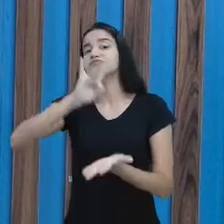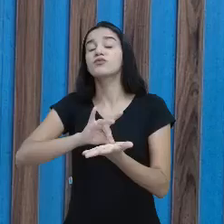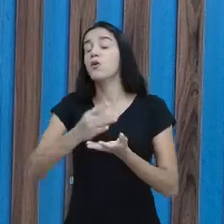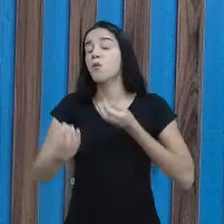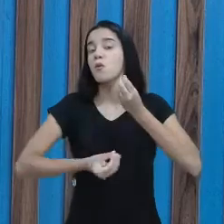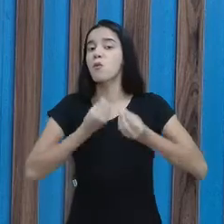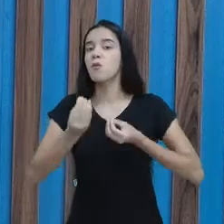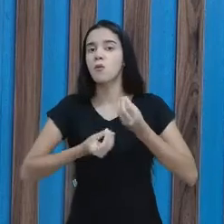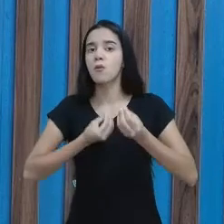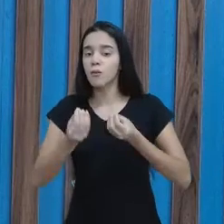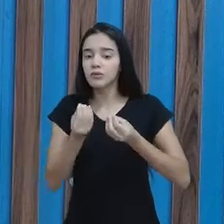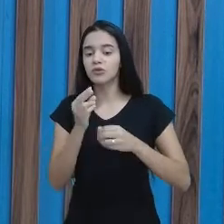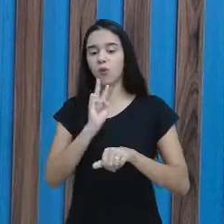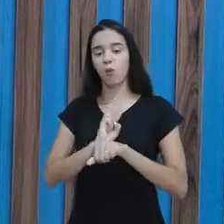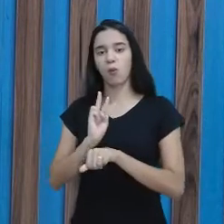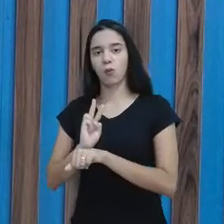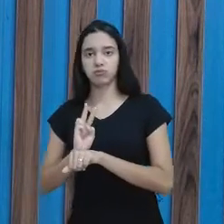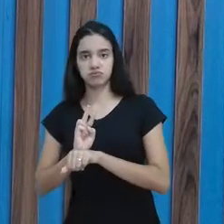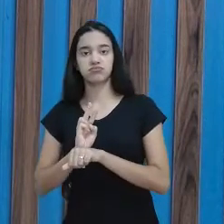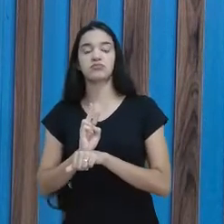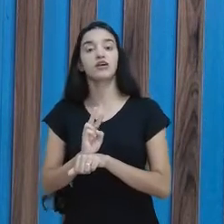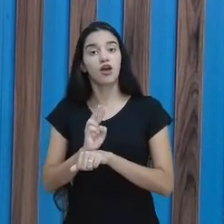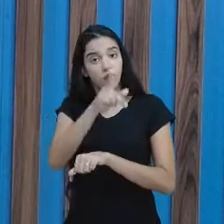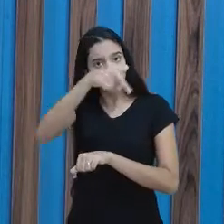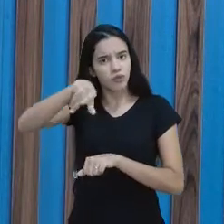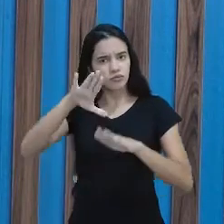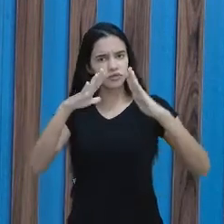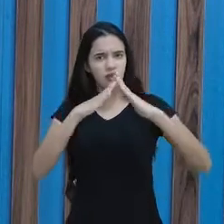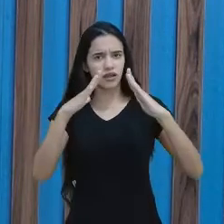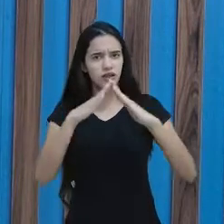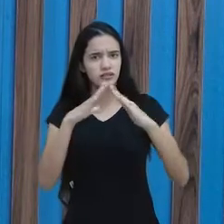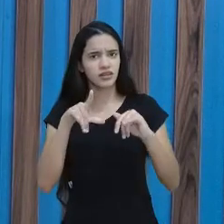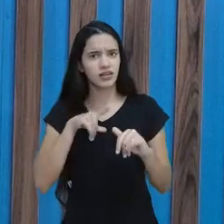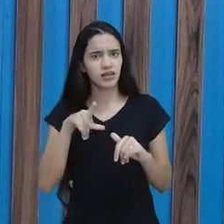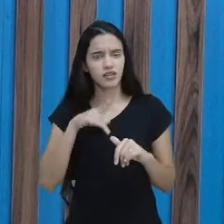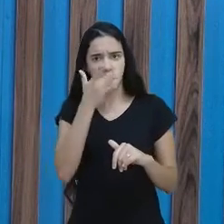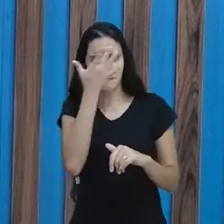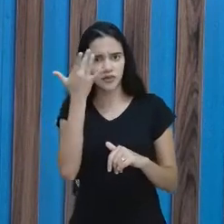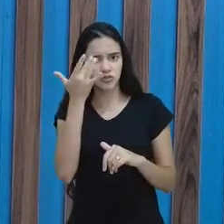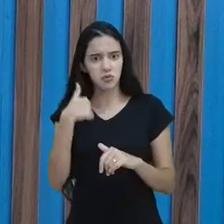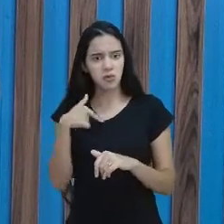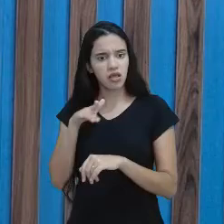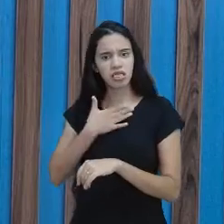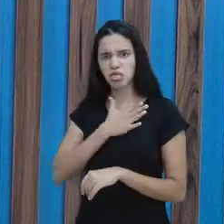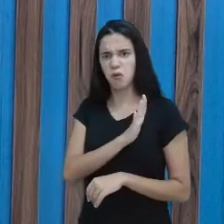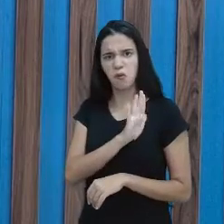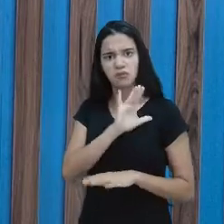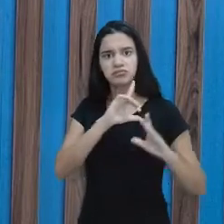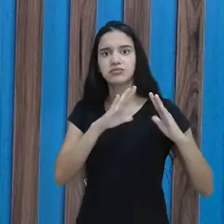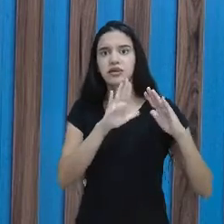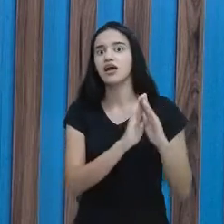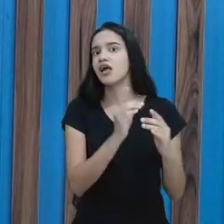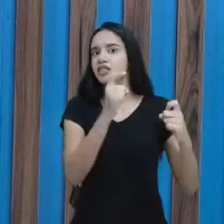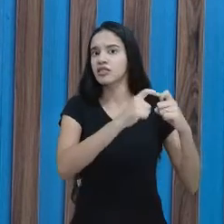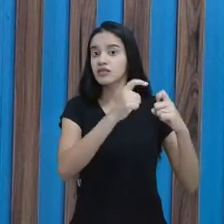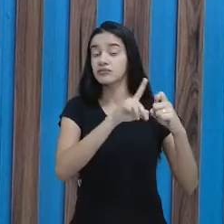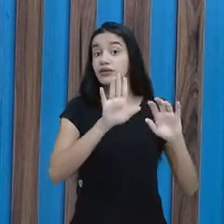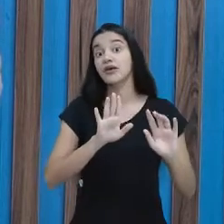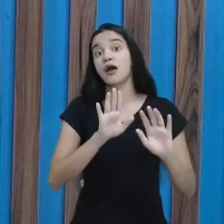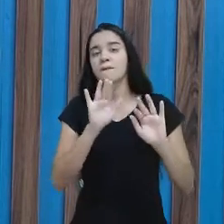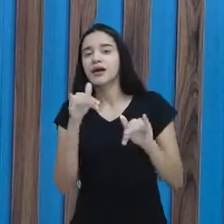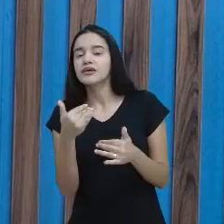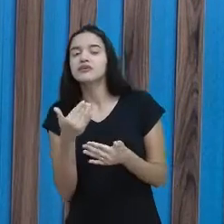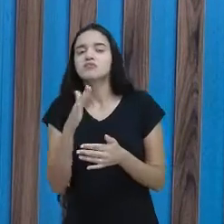como deve se cuidar. Então, você em casa que tem alguém que não gosta de ir ao médico, então, no mínimo, uma vez ao